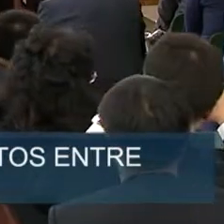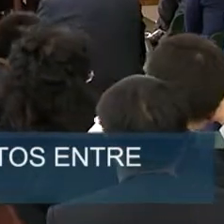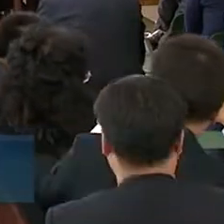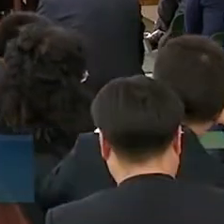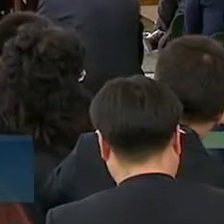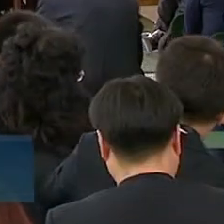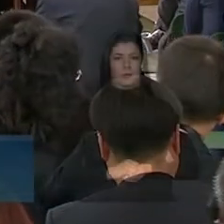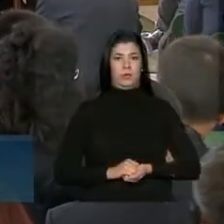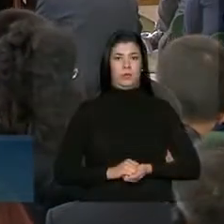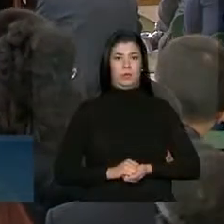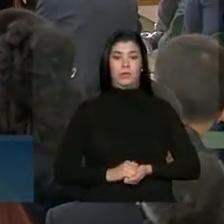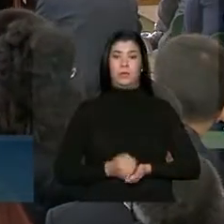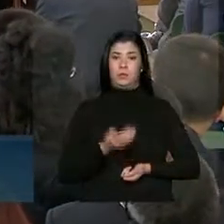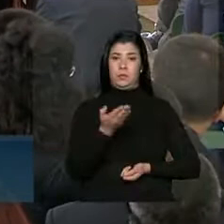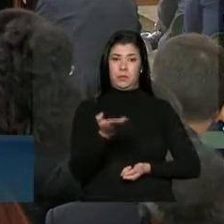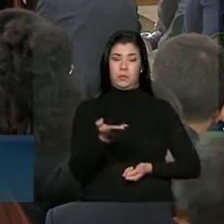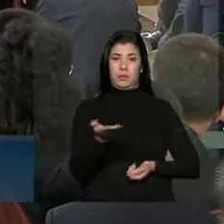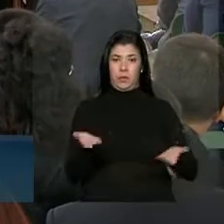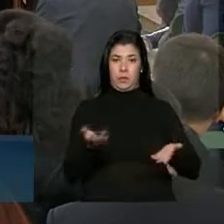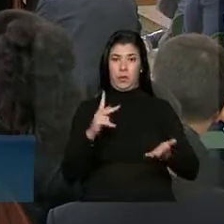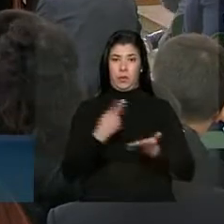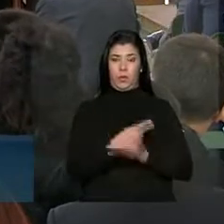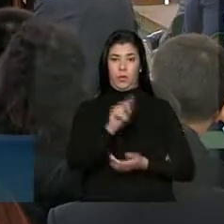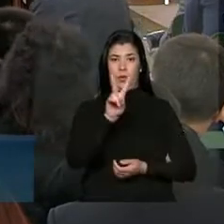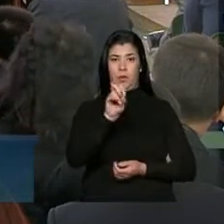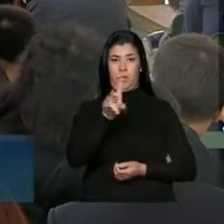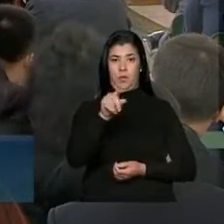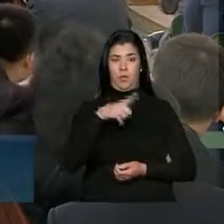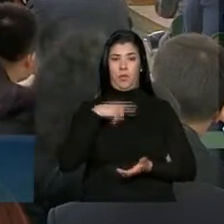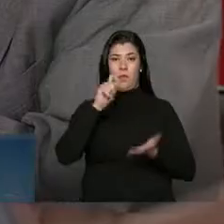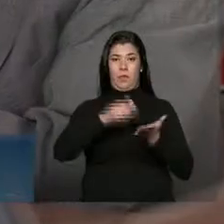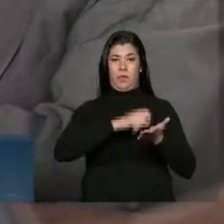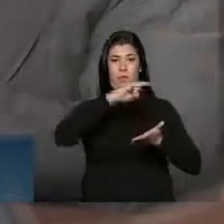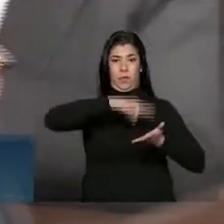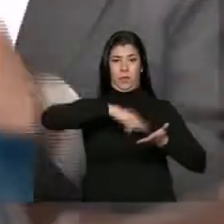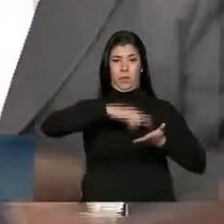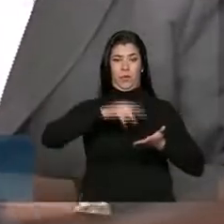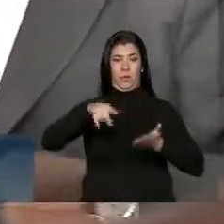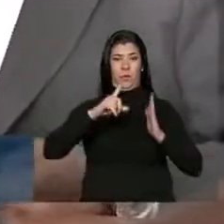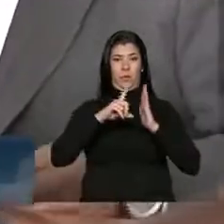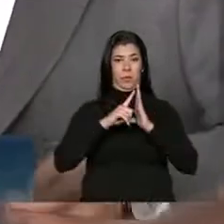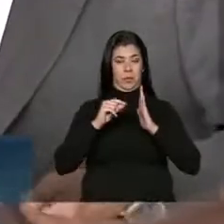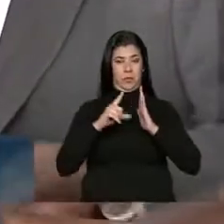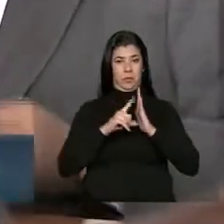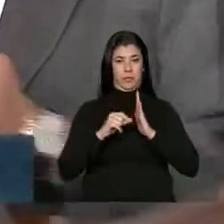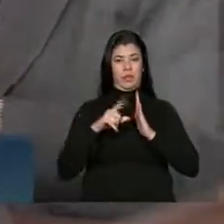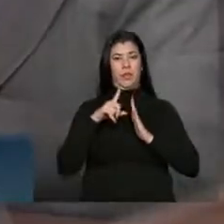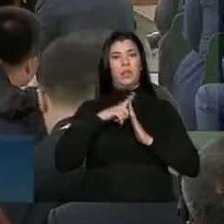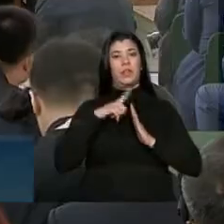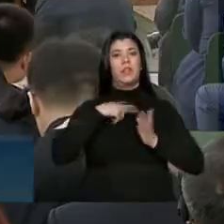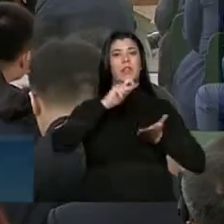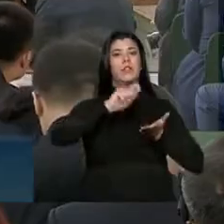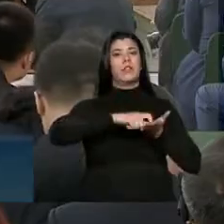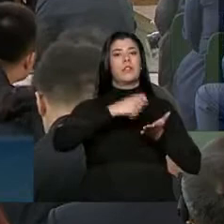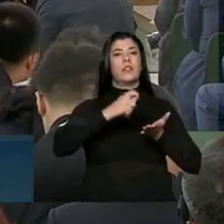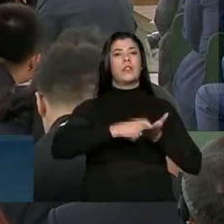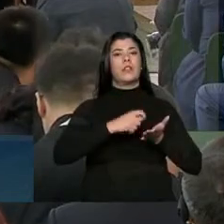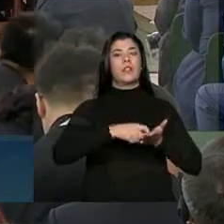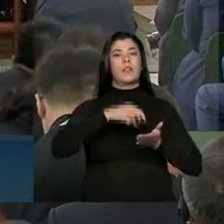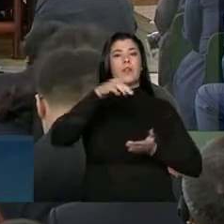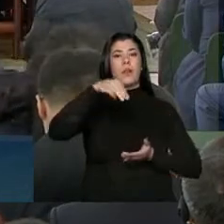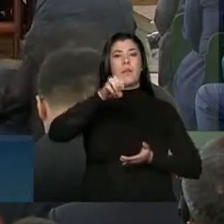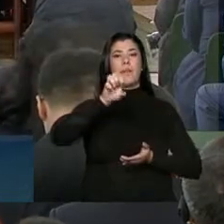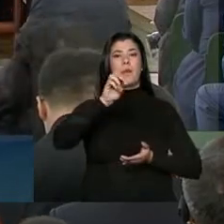Você acompanha ao vivo a cerimônia de assinatura de atos no Palácio do Planalto. Agora está sendo assinado um memorando